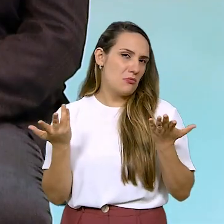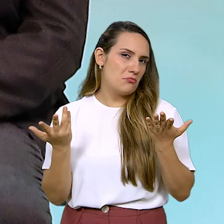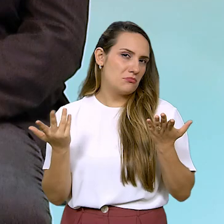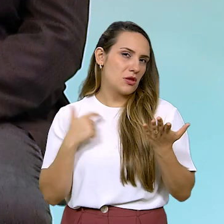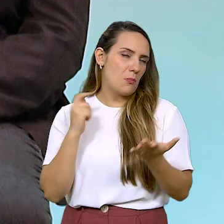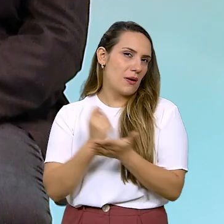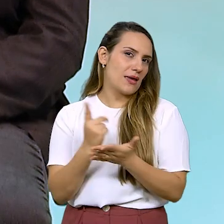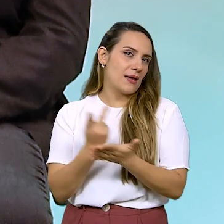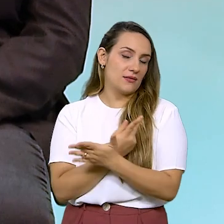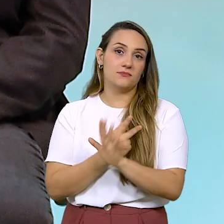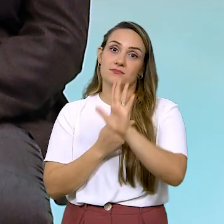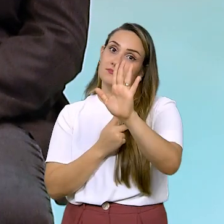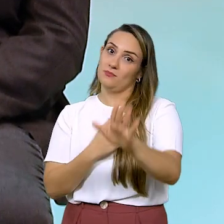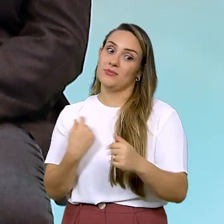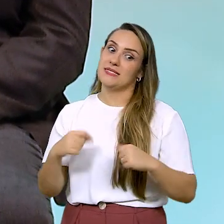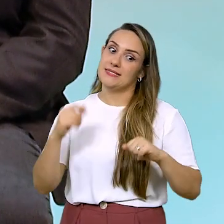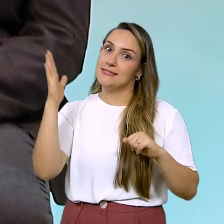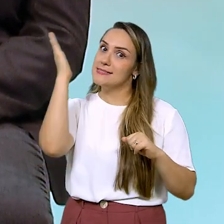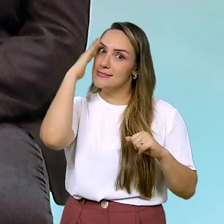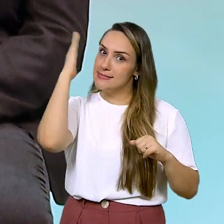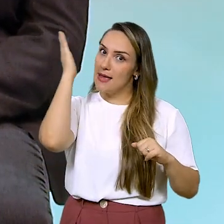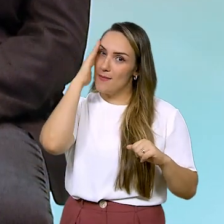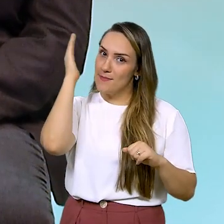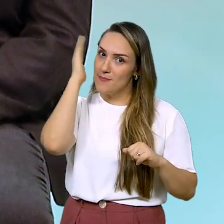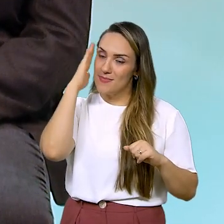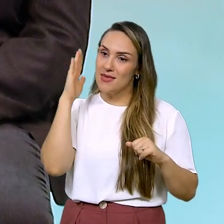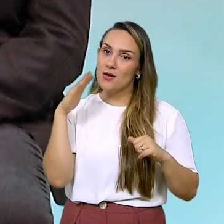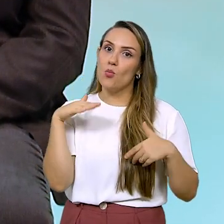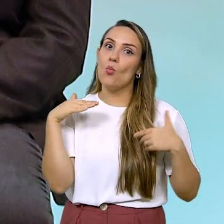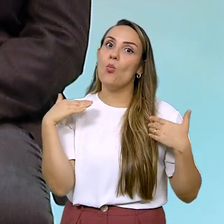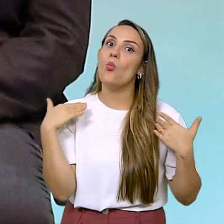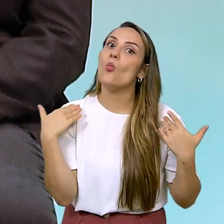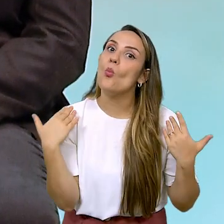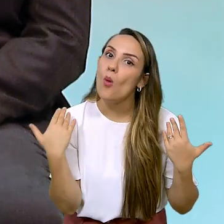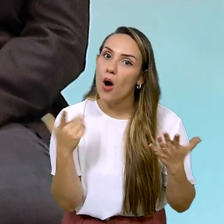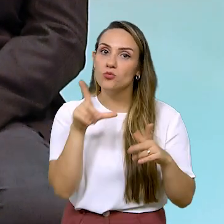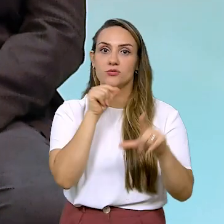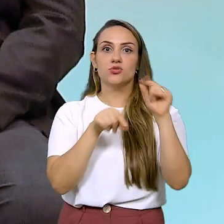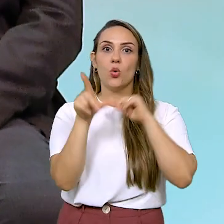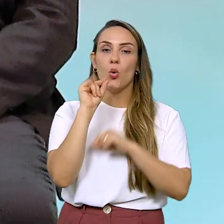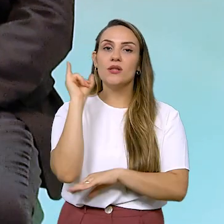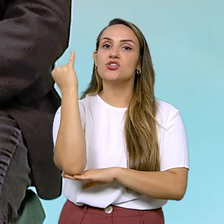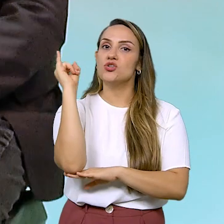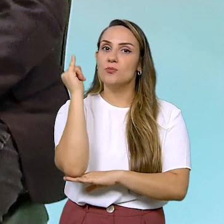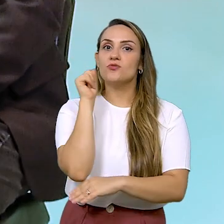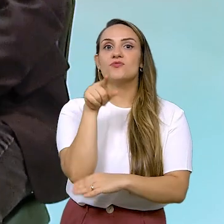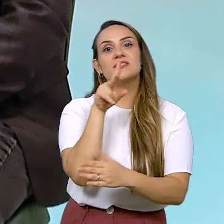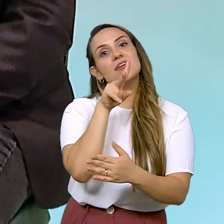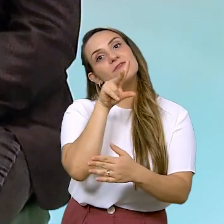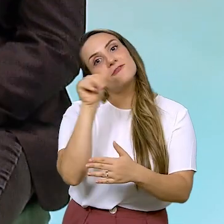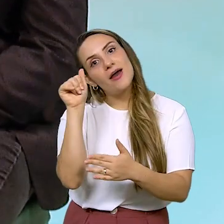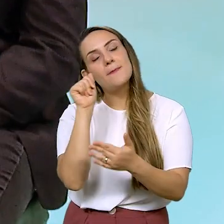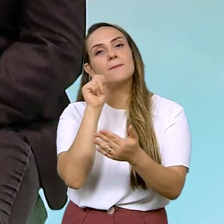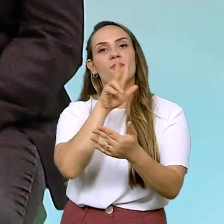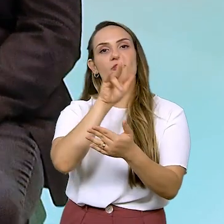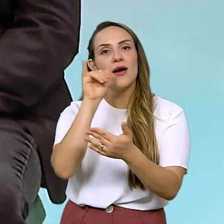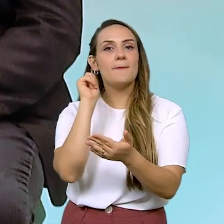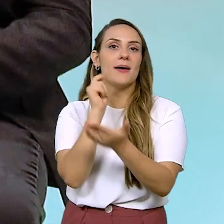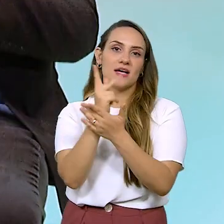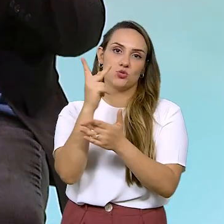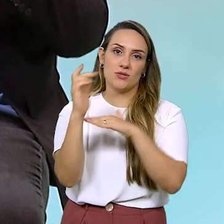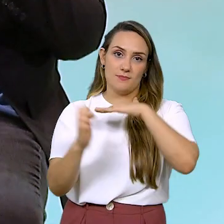precisa, tipo assim, definir de acordo com o tipo do regime tributário a qual foi estabelecido. Vamos dizer, por exemplo,